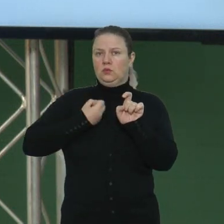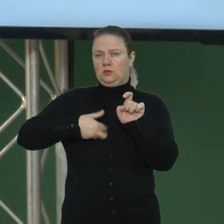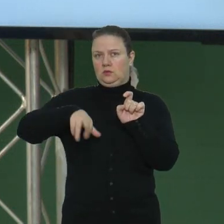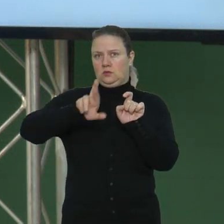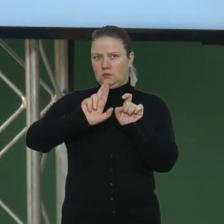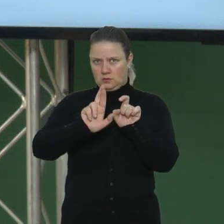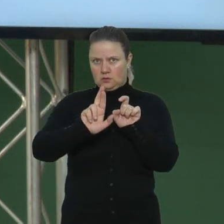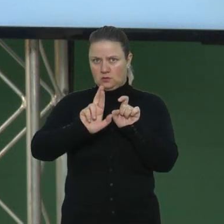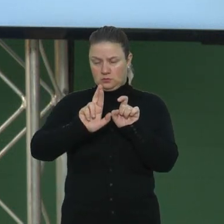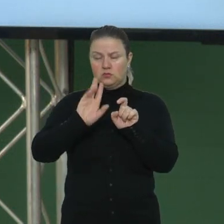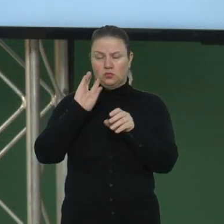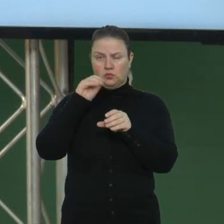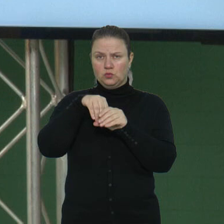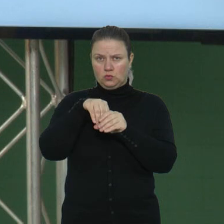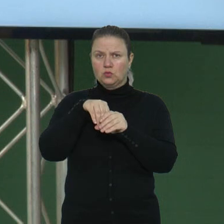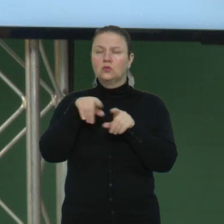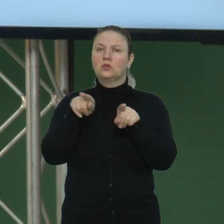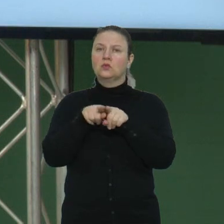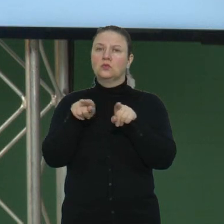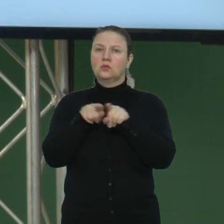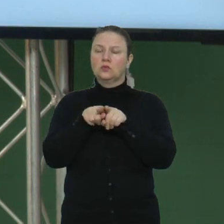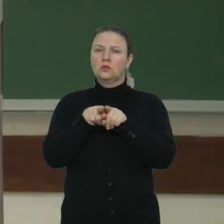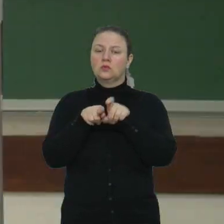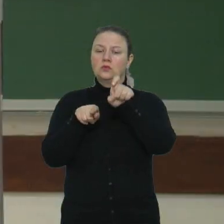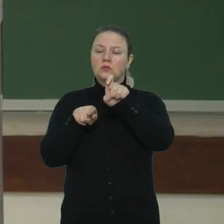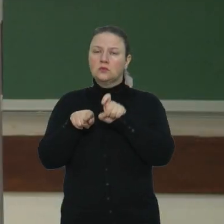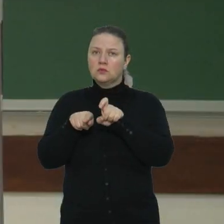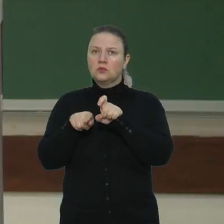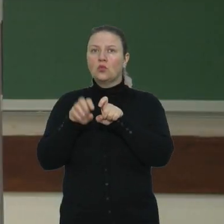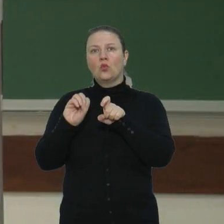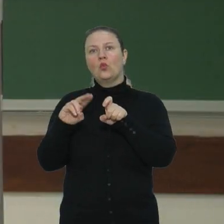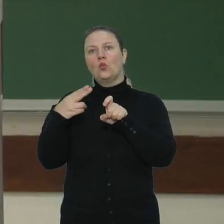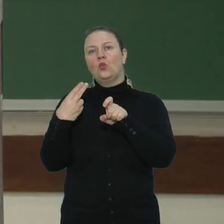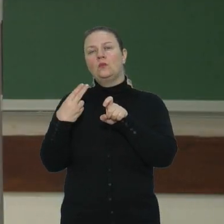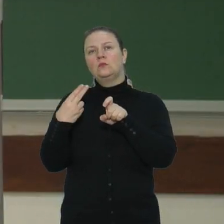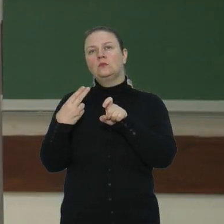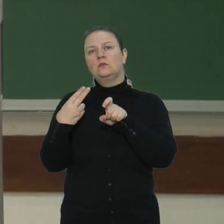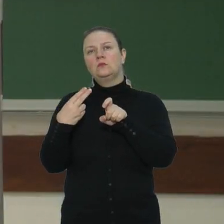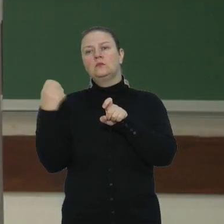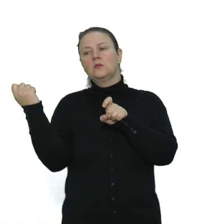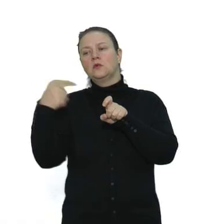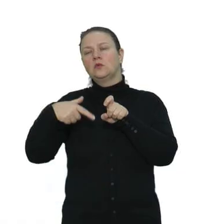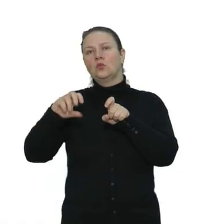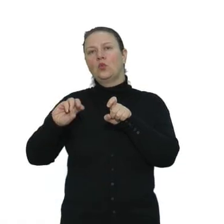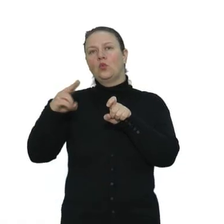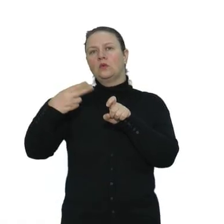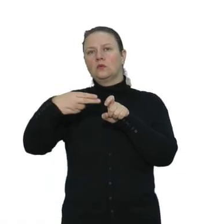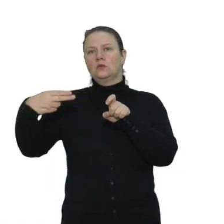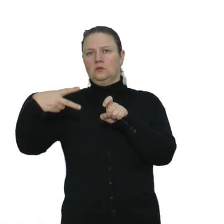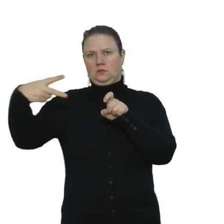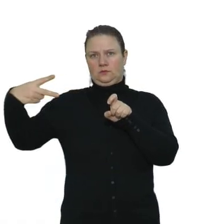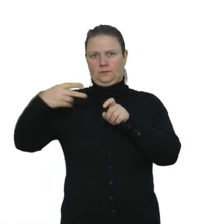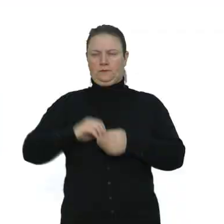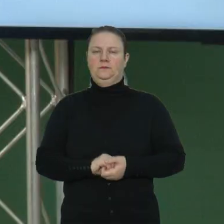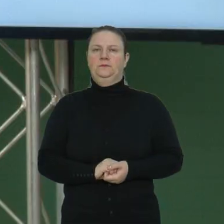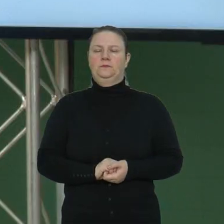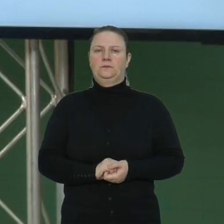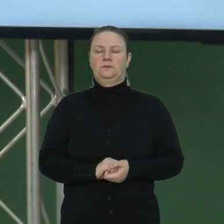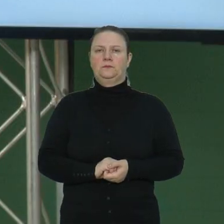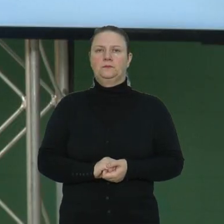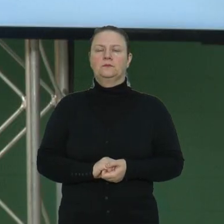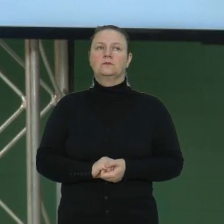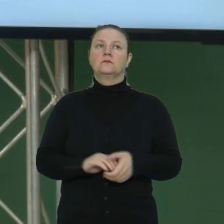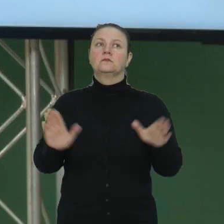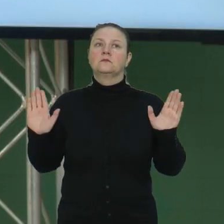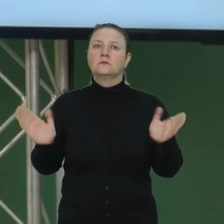for menor ou igual a menos 2, ou quando o x for maior ou igual a 2, ok? E